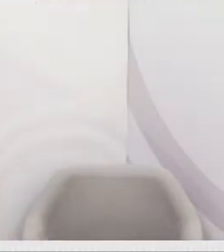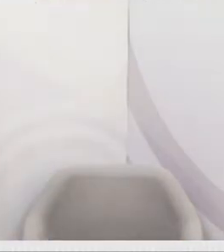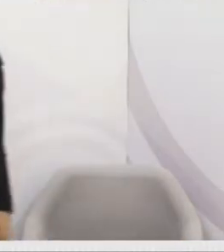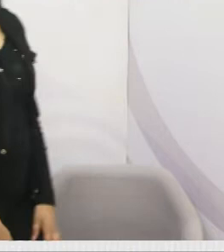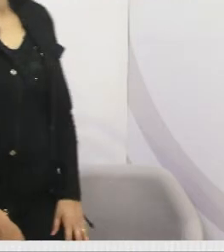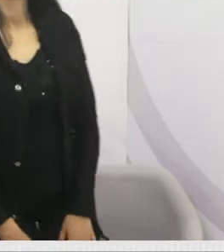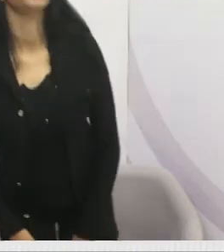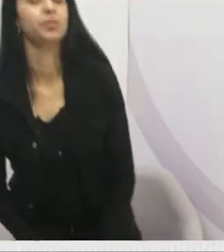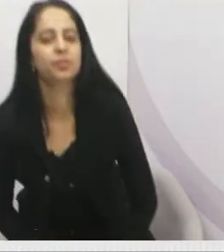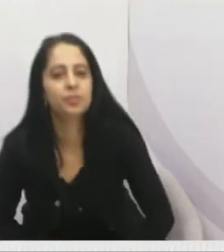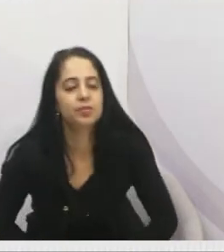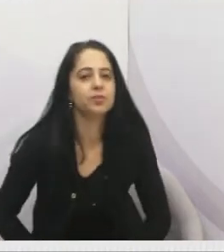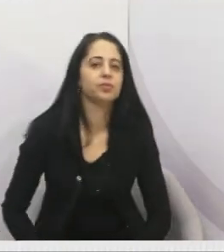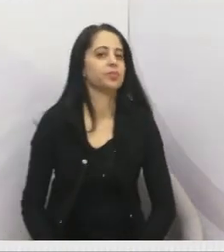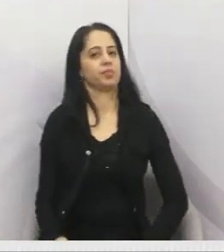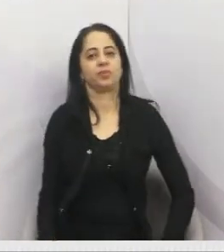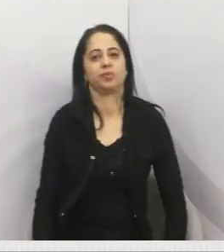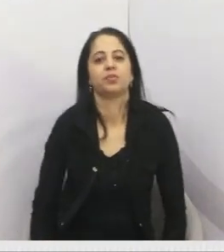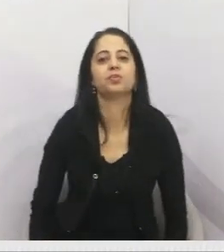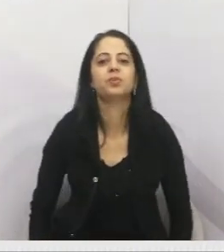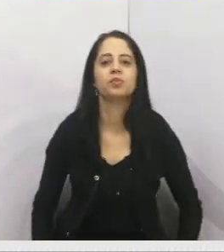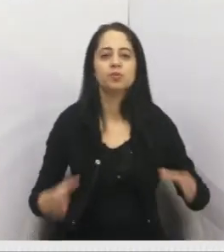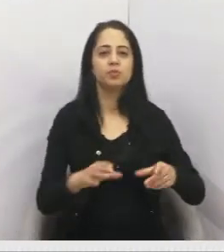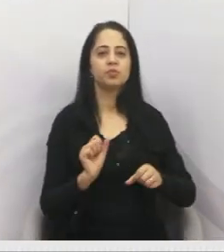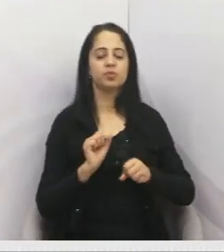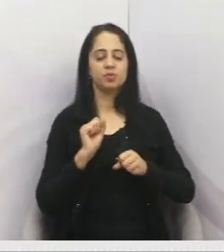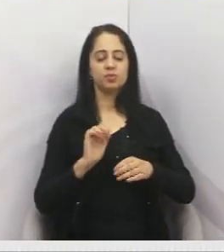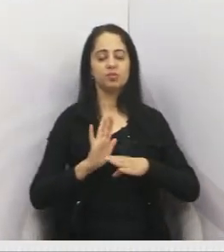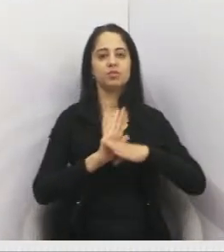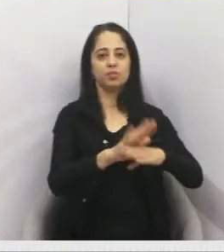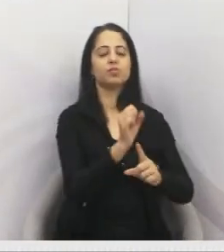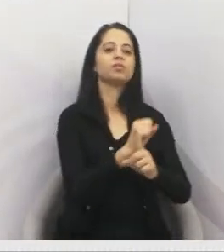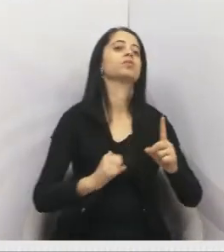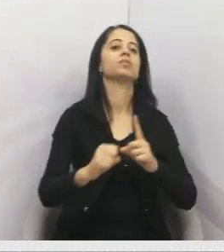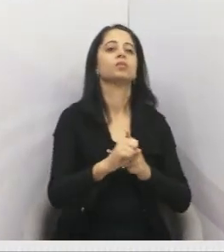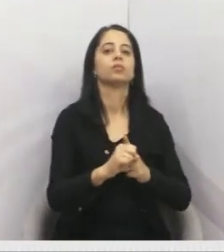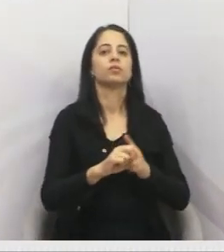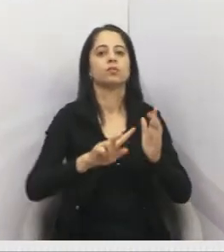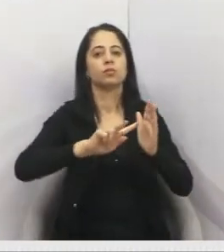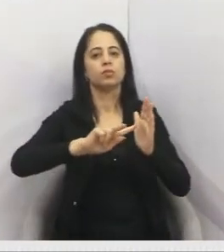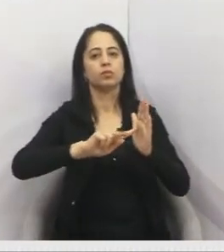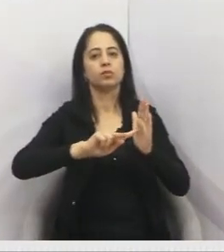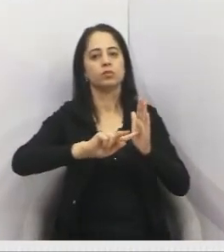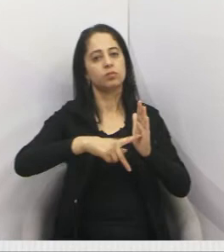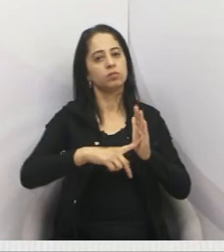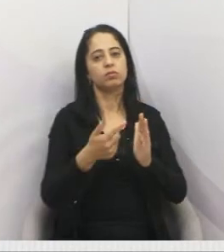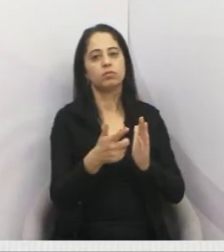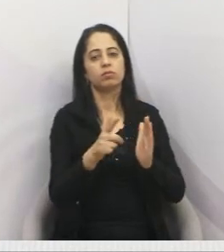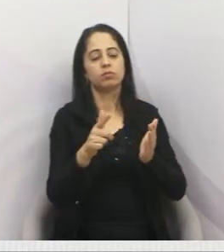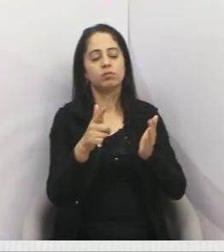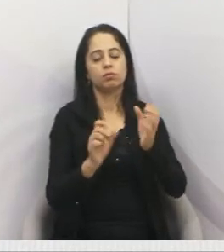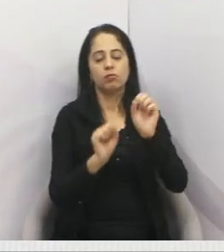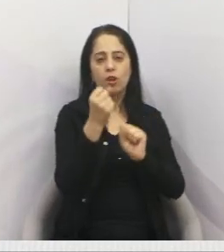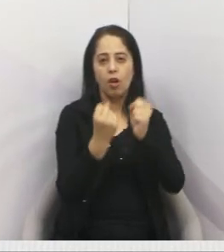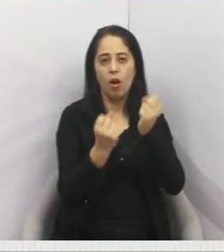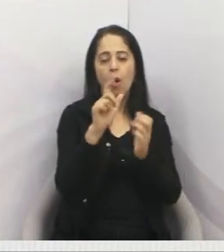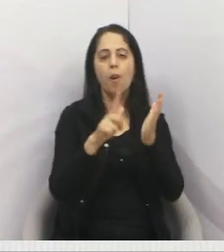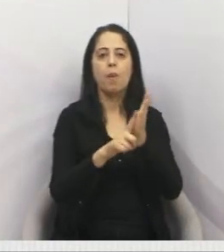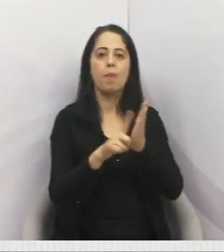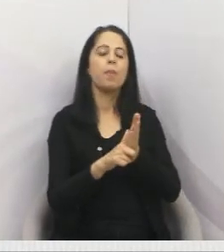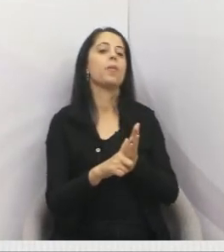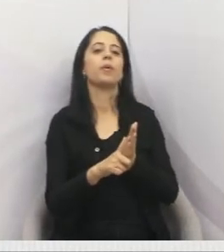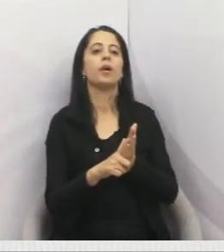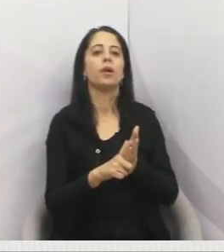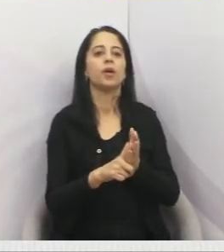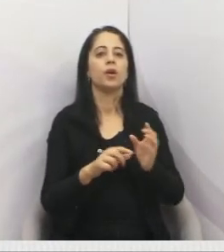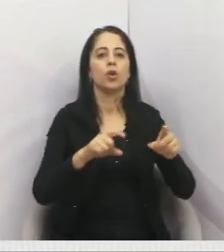Movimentos populares, Núcleo de Alfabetização Ecológica, entidade de classe sindical, Sindicato dos Papeleiros, empresas ou entidades profissionais,